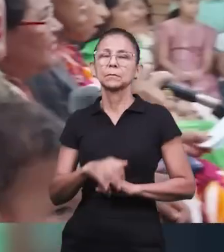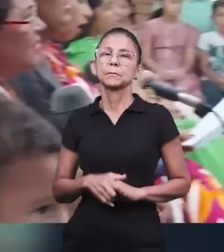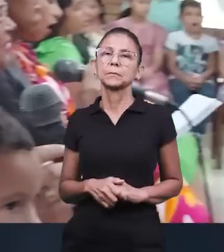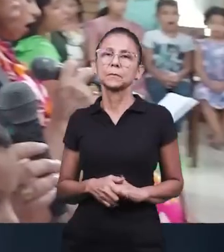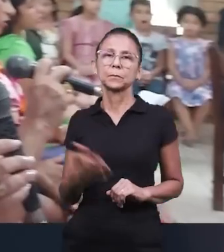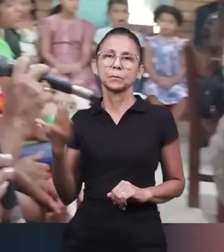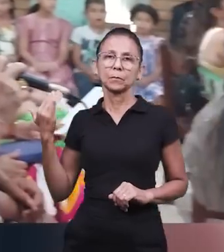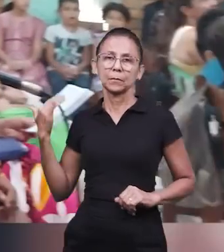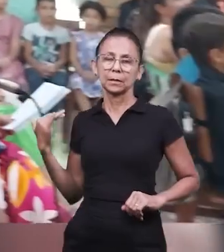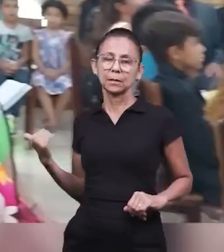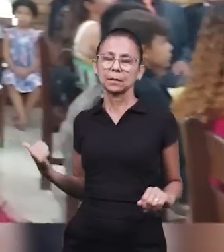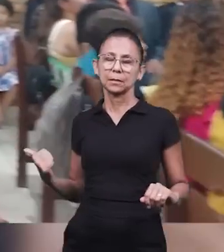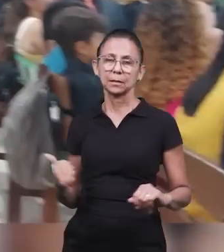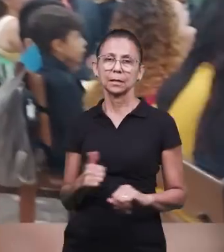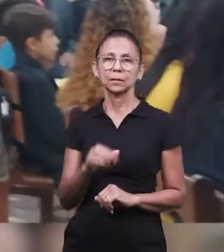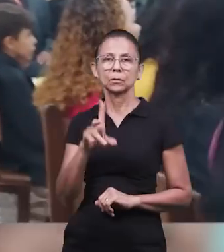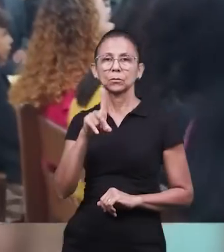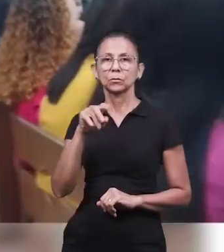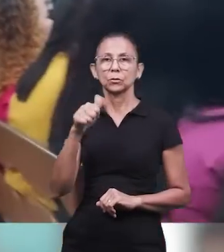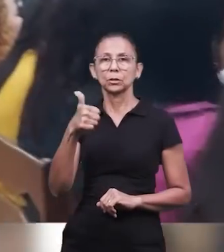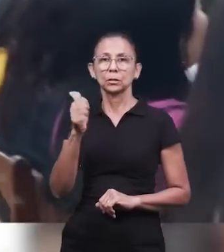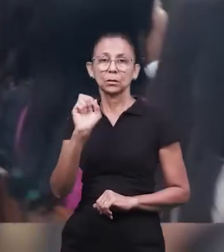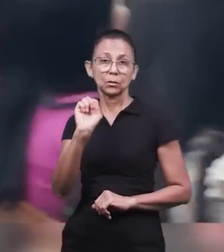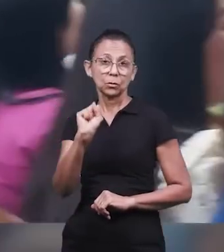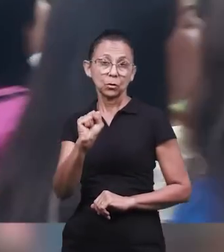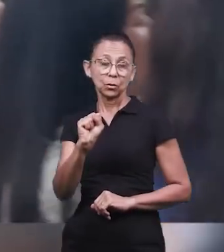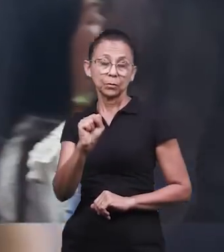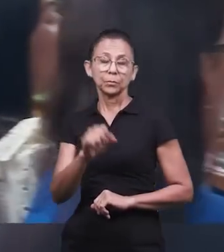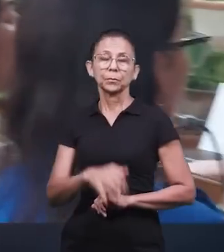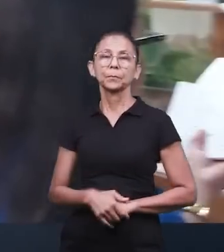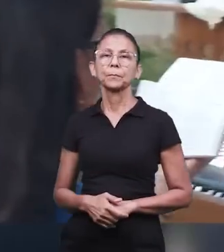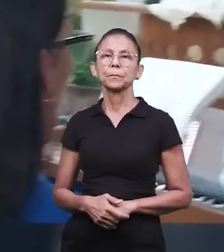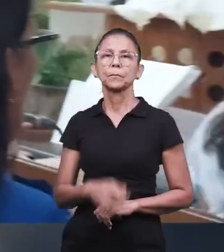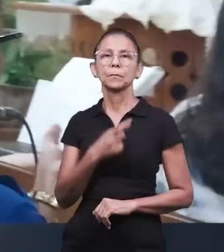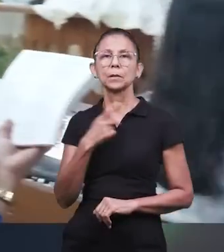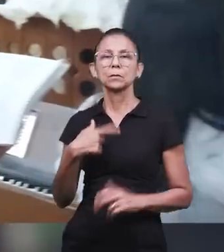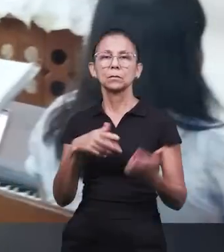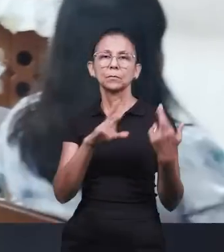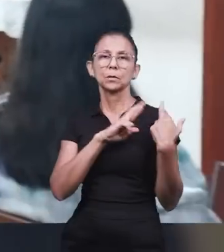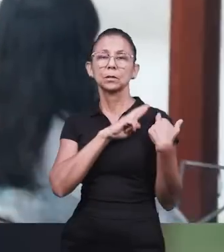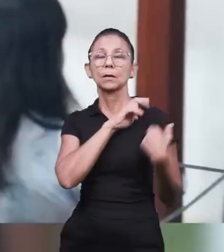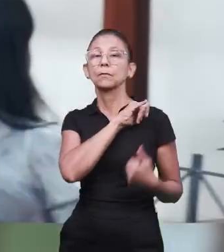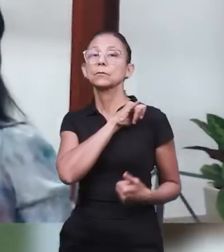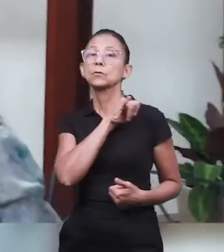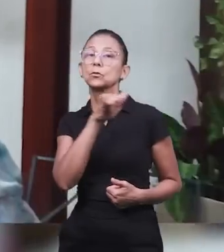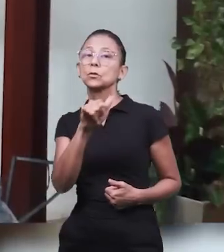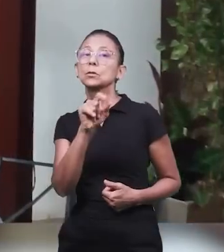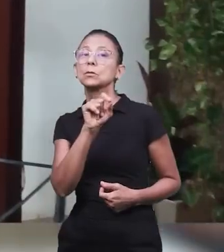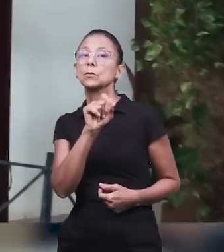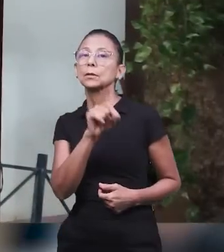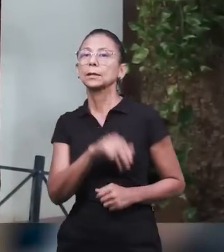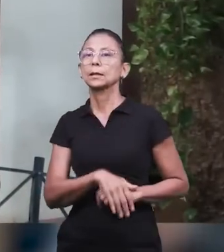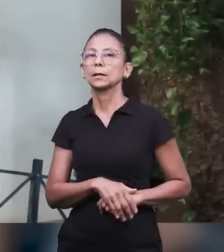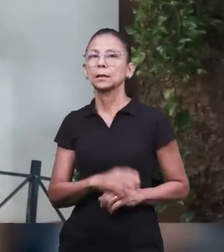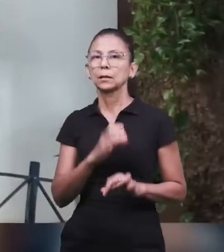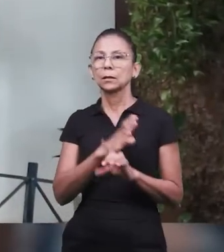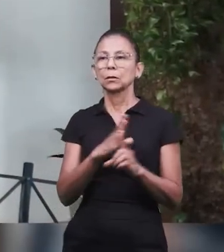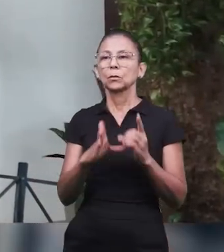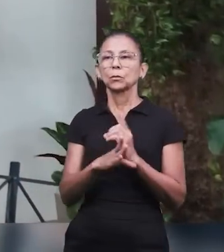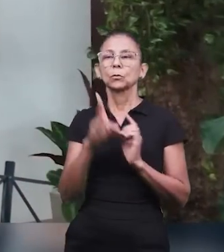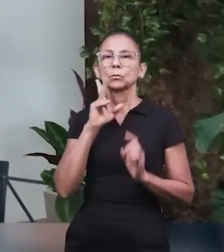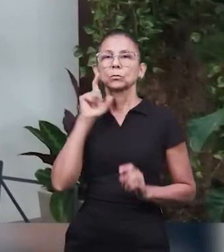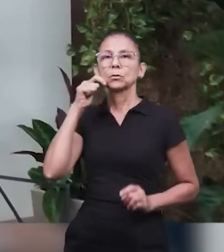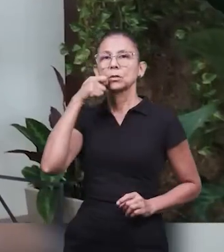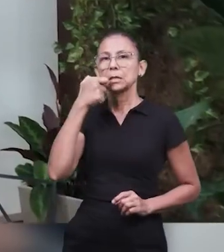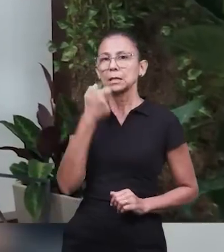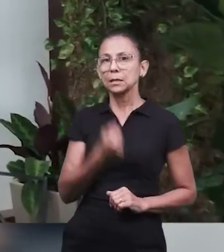de Parauapebas, Pará, na responsabilidade do pastor Delano, um culto de ceia aconteceu e alguns irmãos também foram chamados